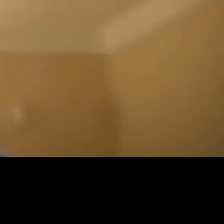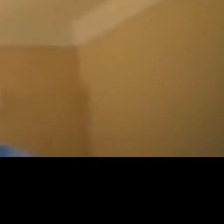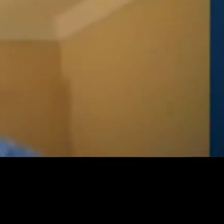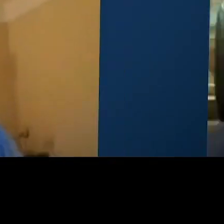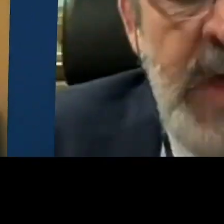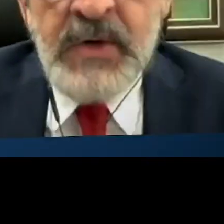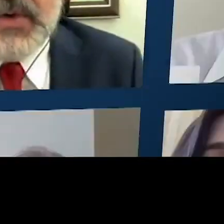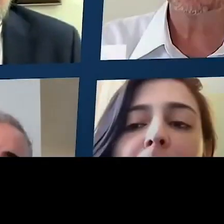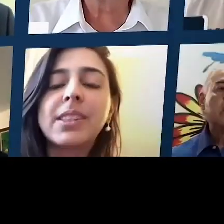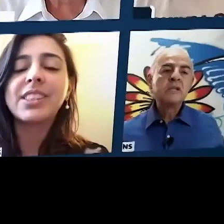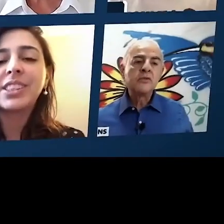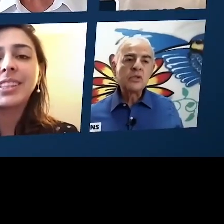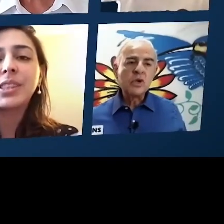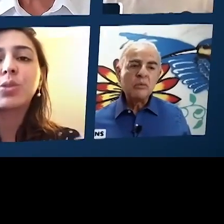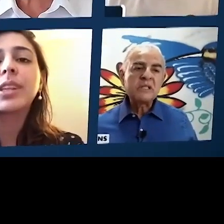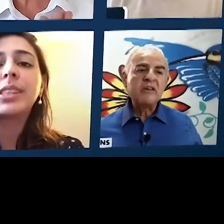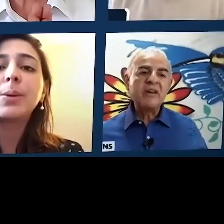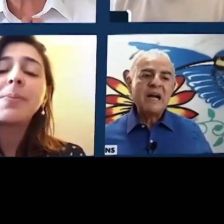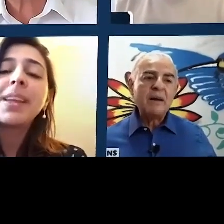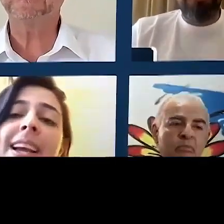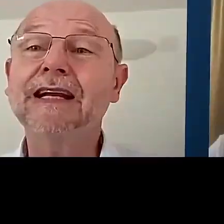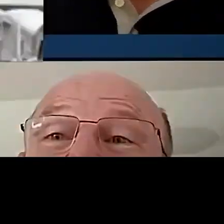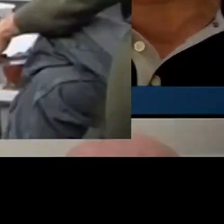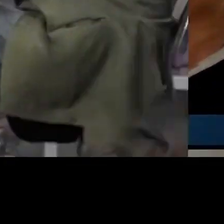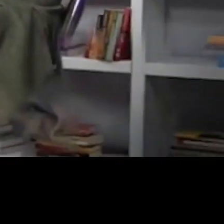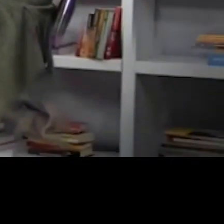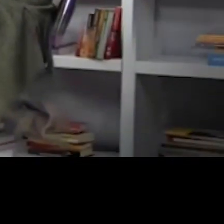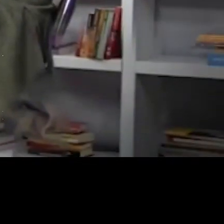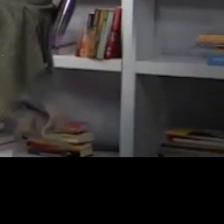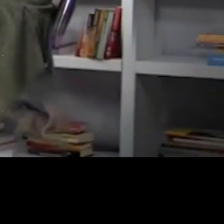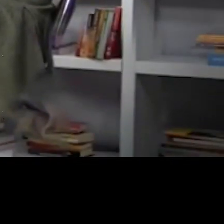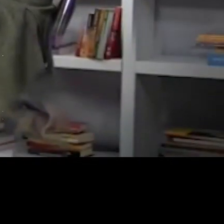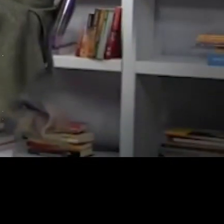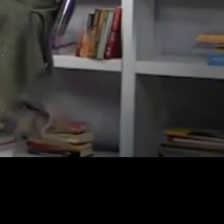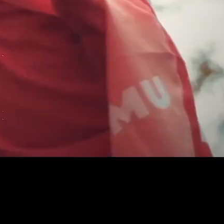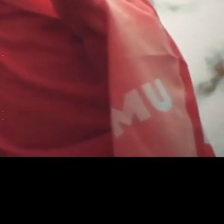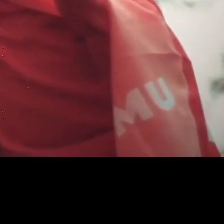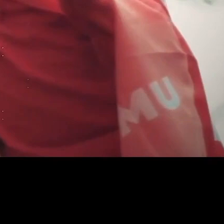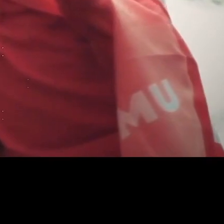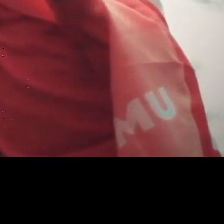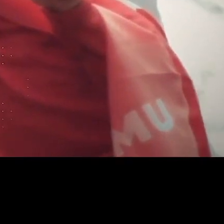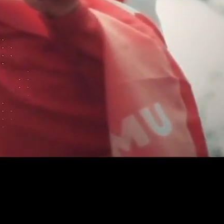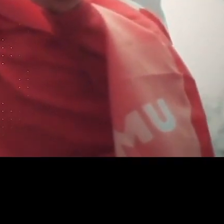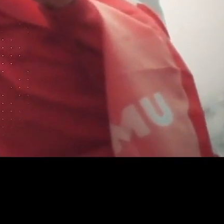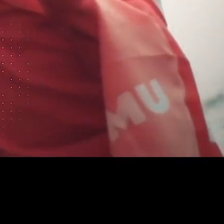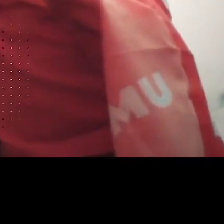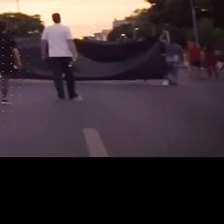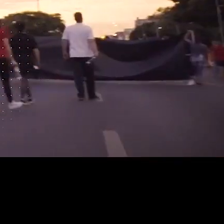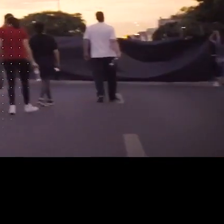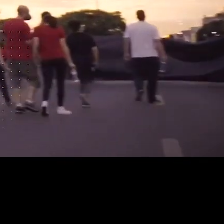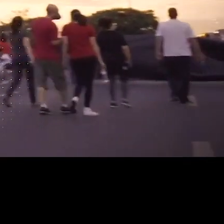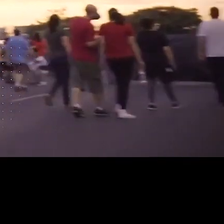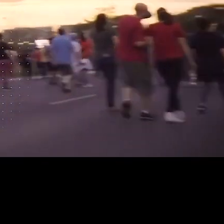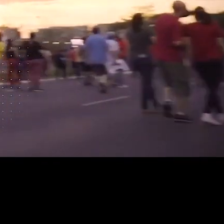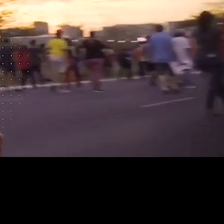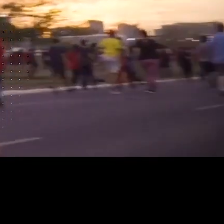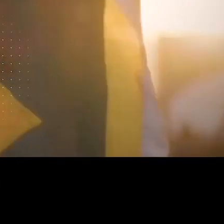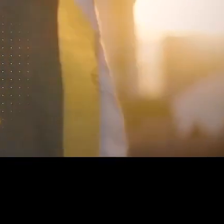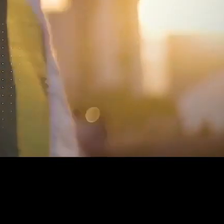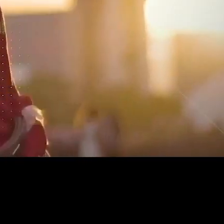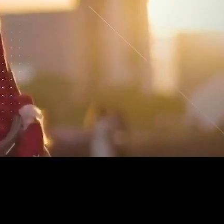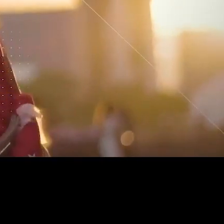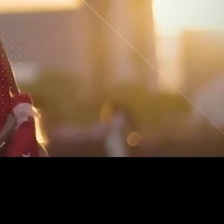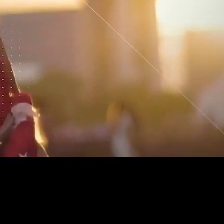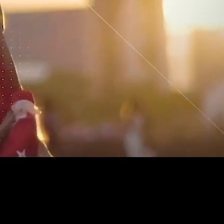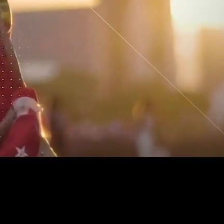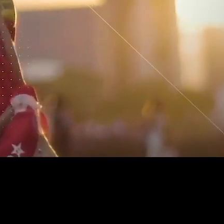Esse sentimento, que apesar de qualquer análise, teima em tomar conta do coração dos brasileiros e